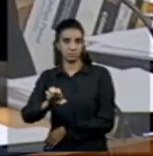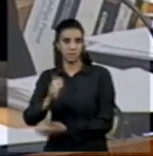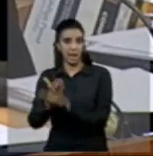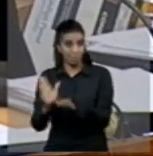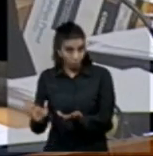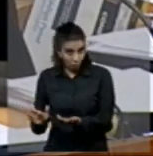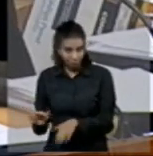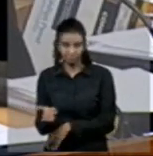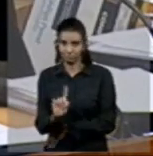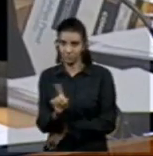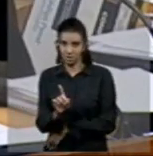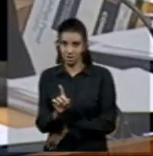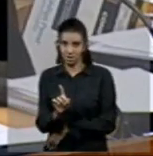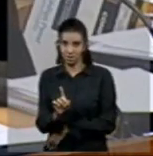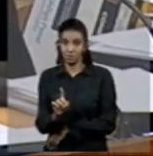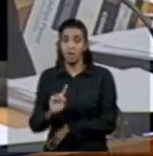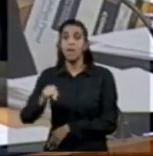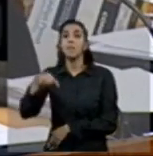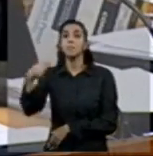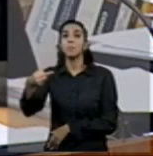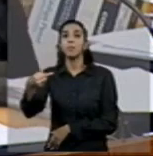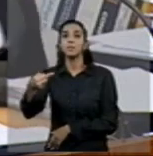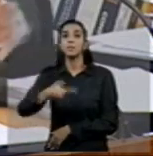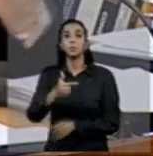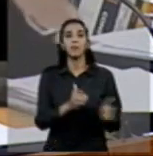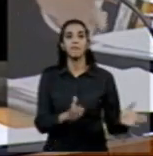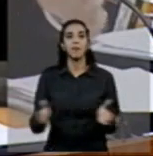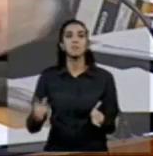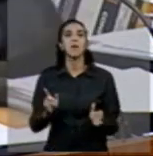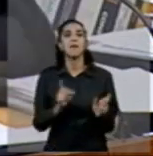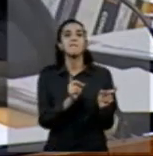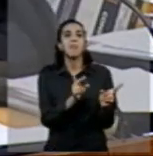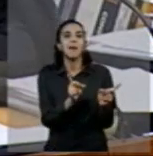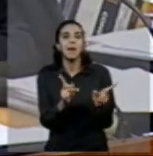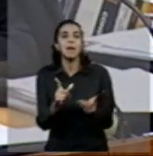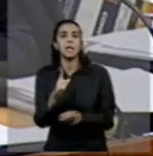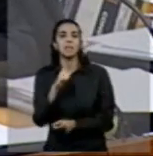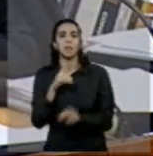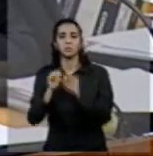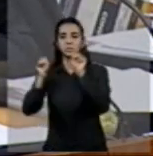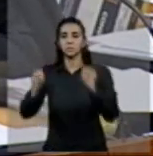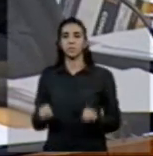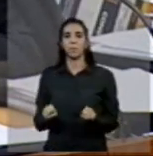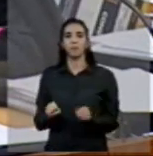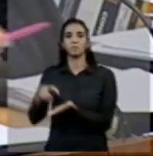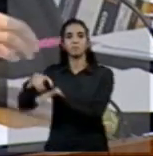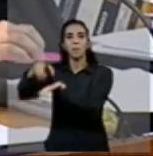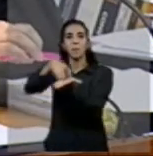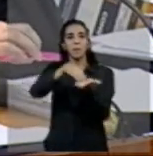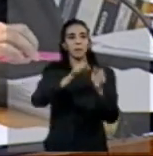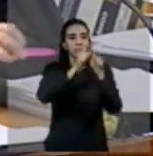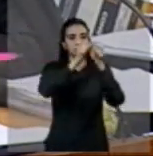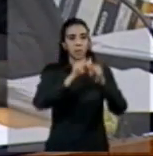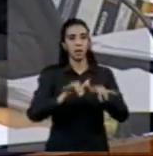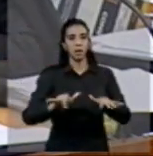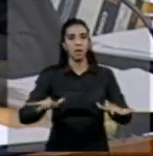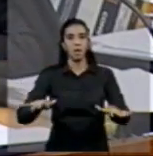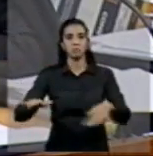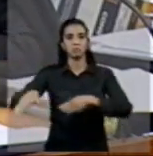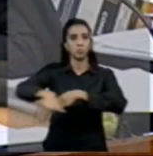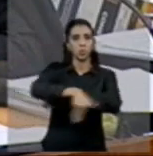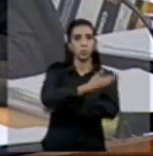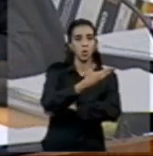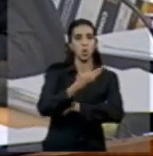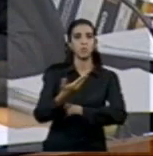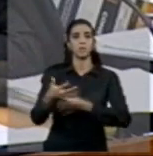ainda, precisa comercializar. Há todo um sistema de distribuição, comercialização, seja rodoviário,